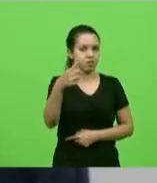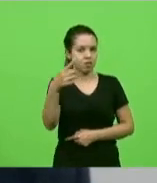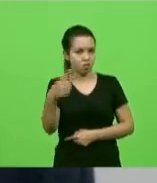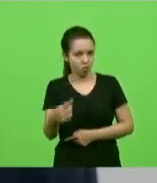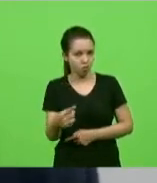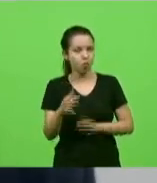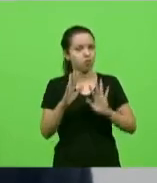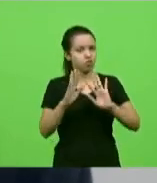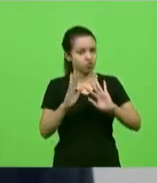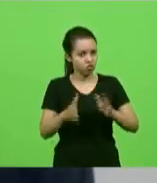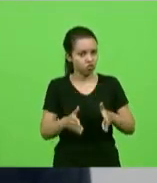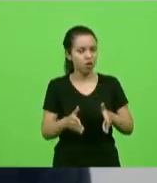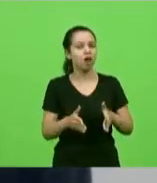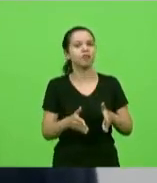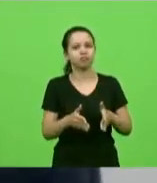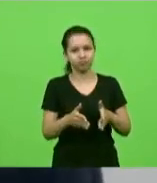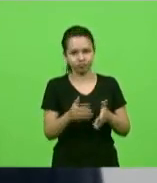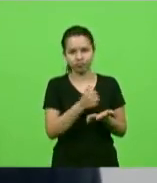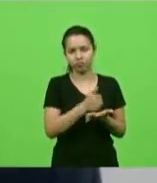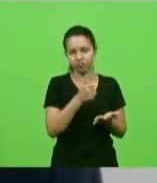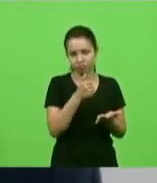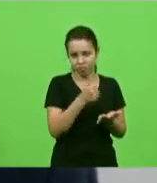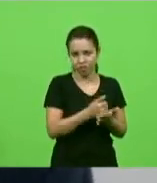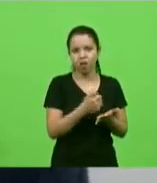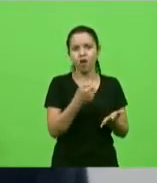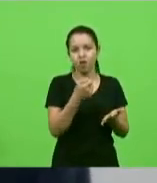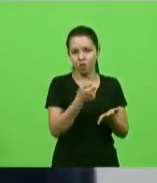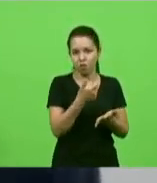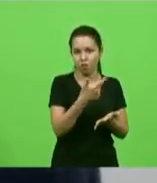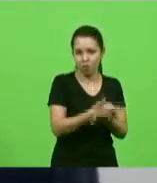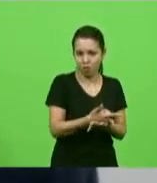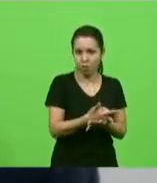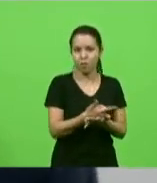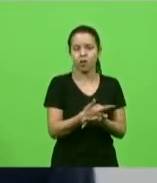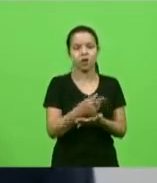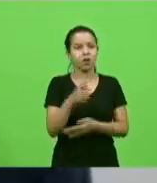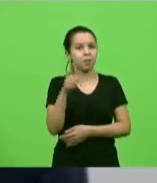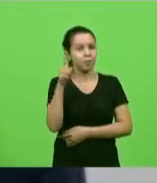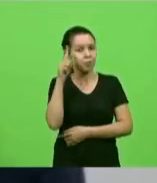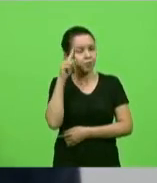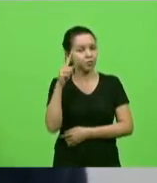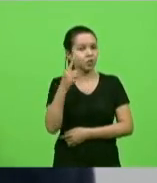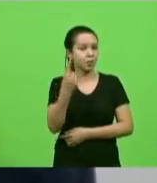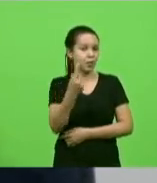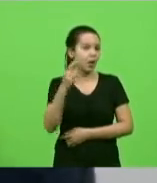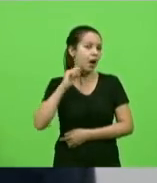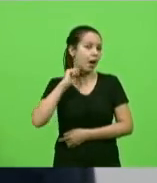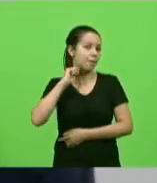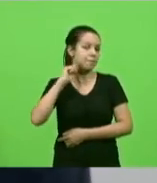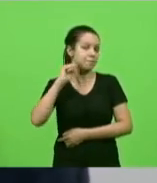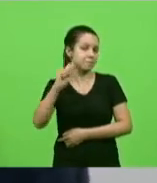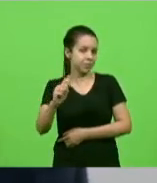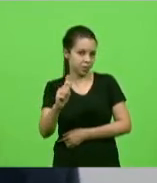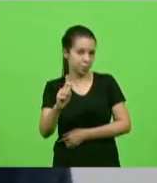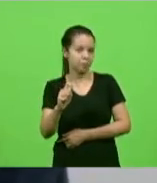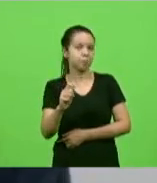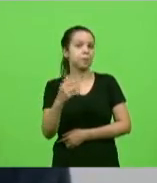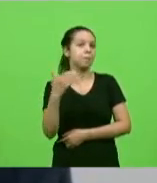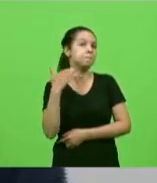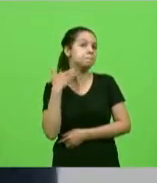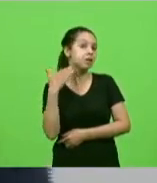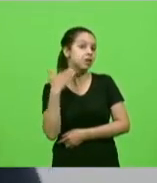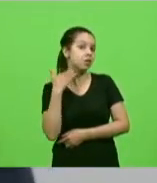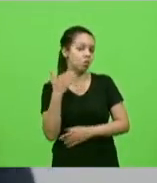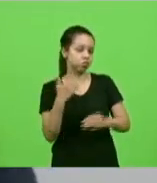fora formalizado o empenho, sendo que sua liquidação se deu no primeiro dia de abril, confirmado no banco no